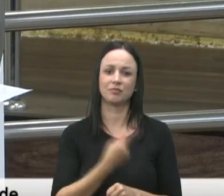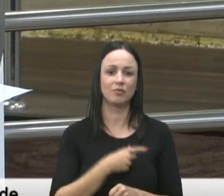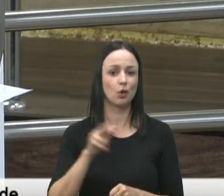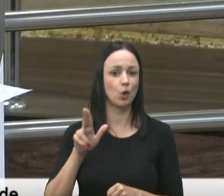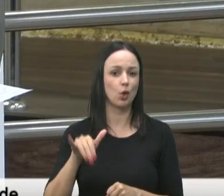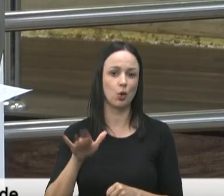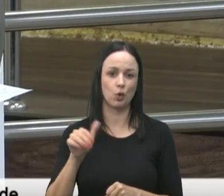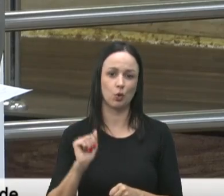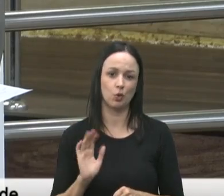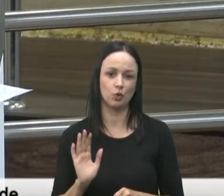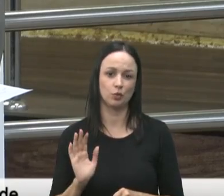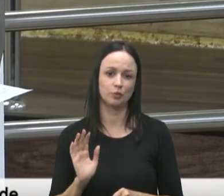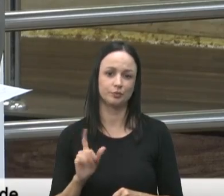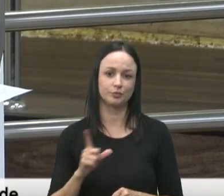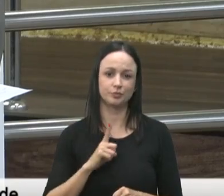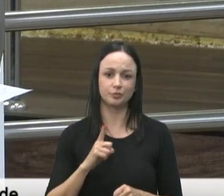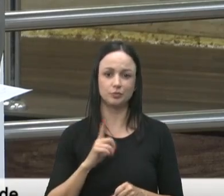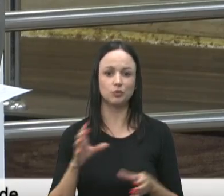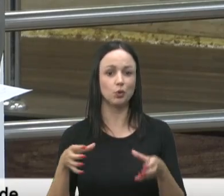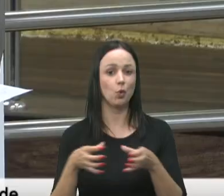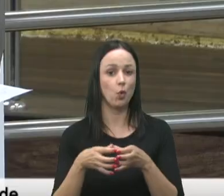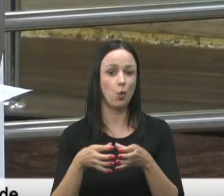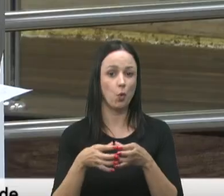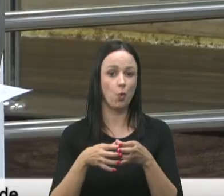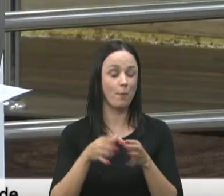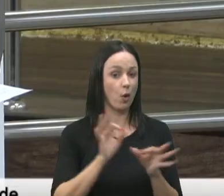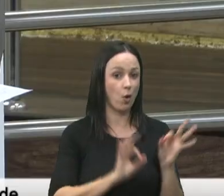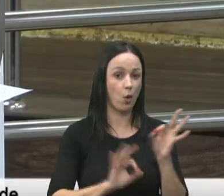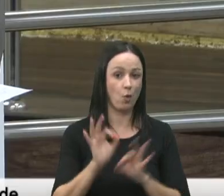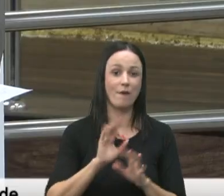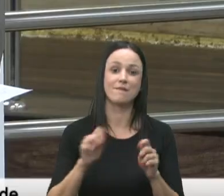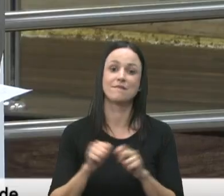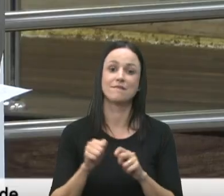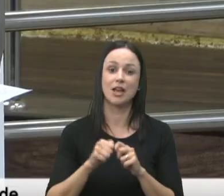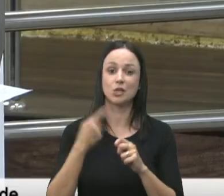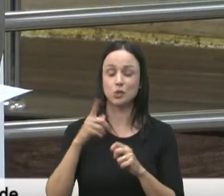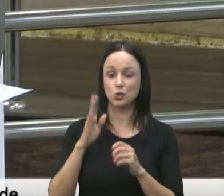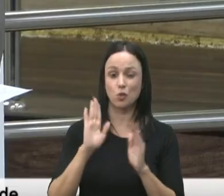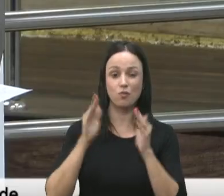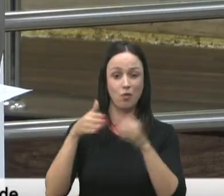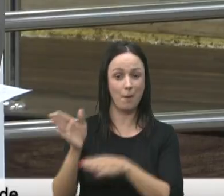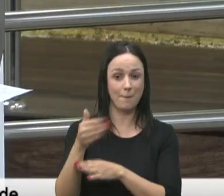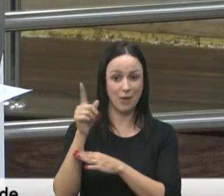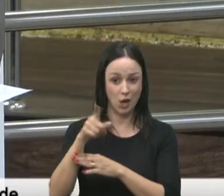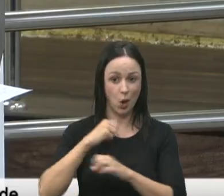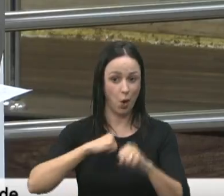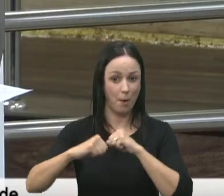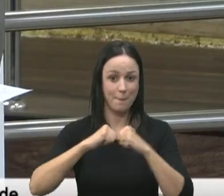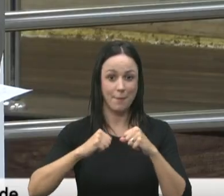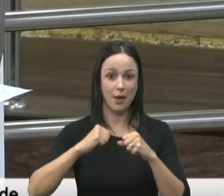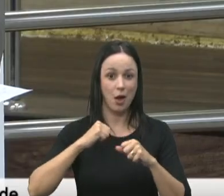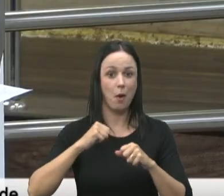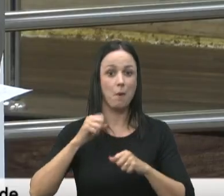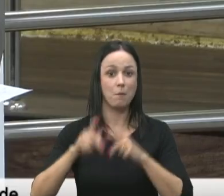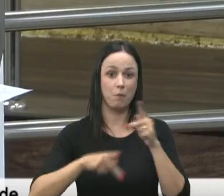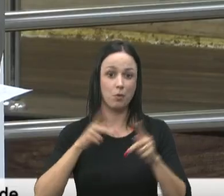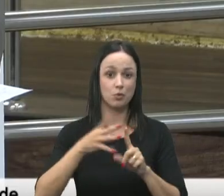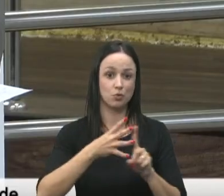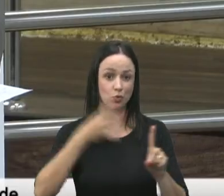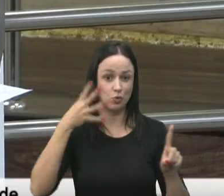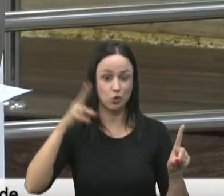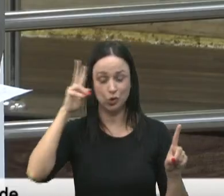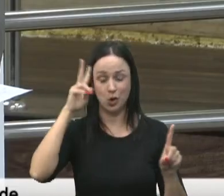teve um grupo tão organizado, que faz como sua bandeira central o combate à população LGBT na história do